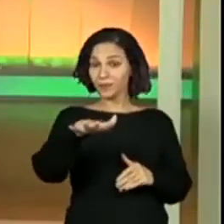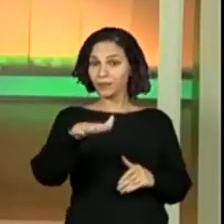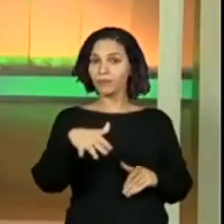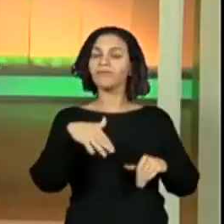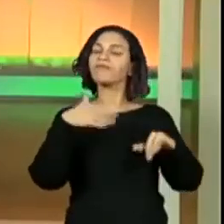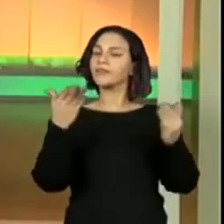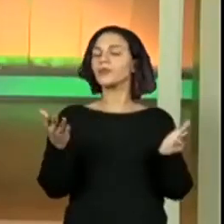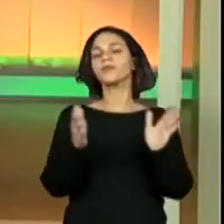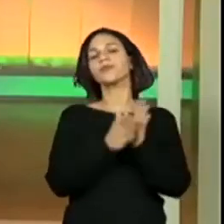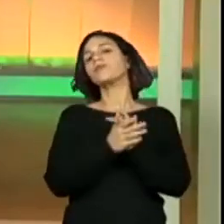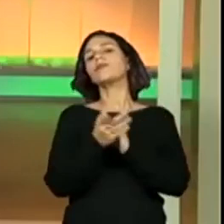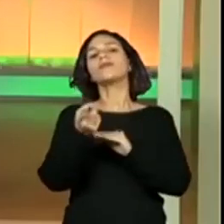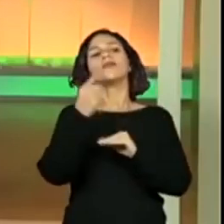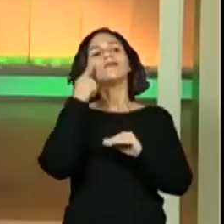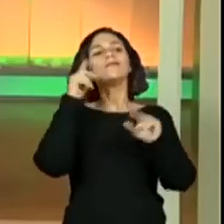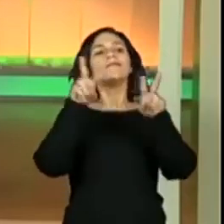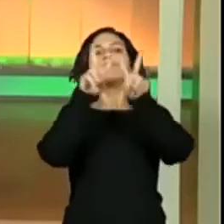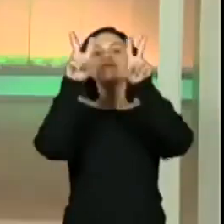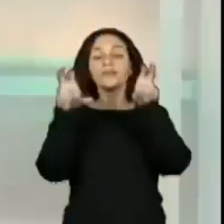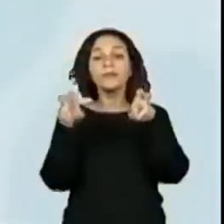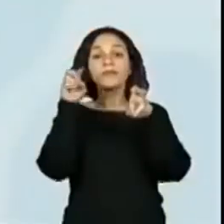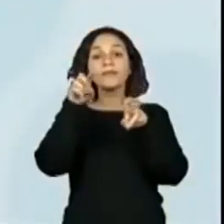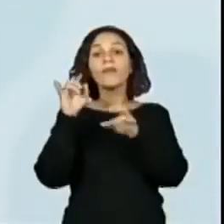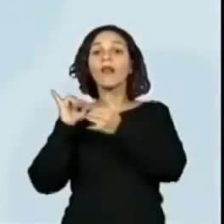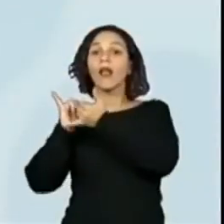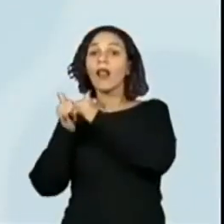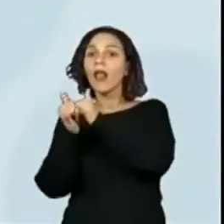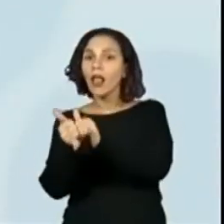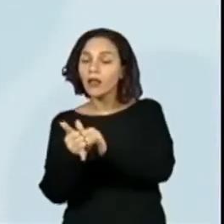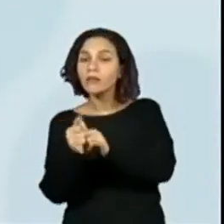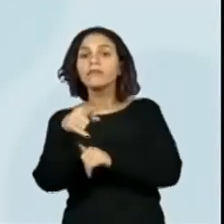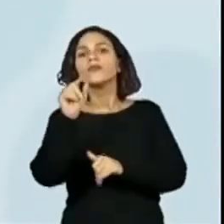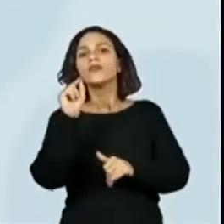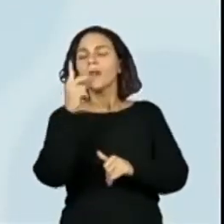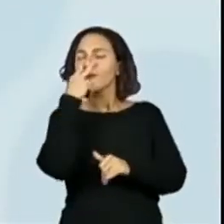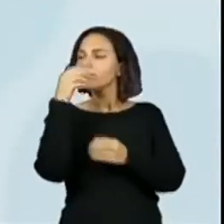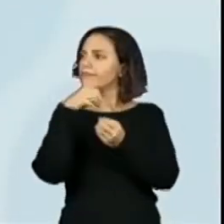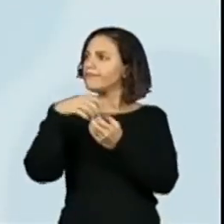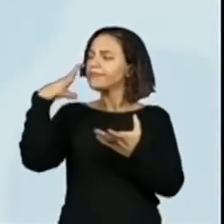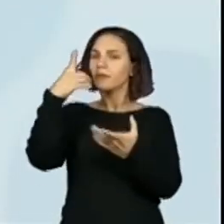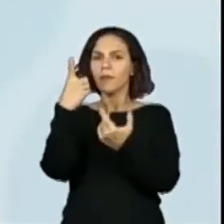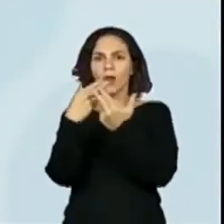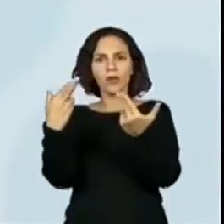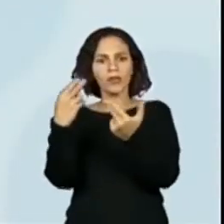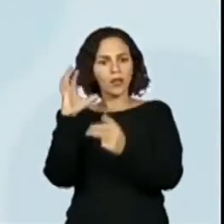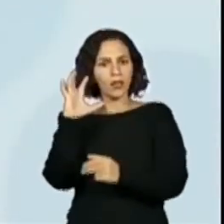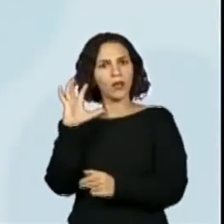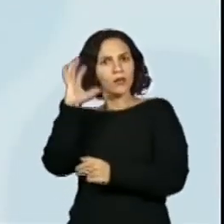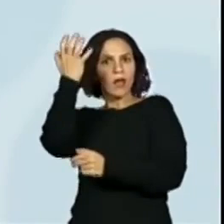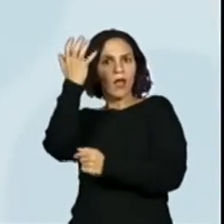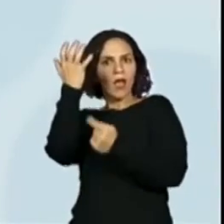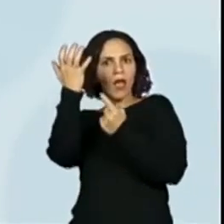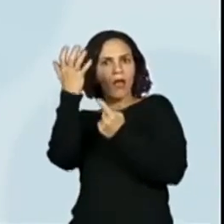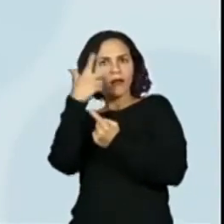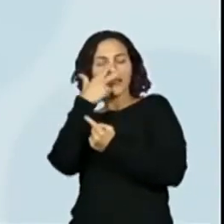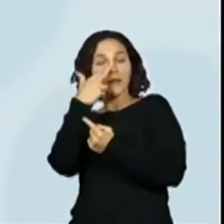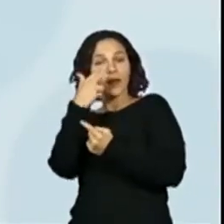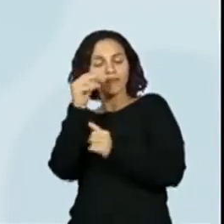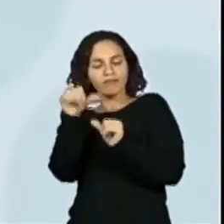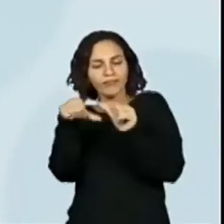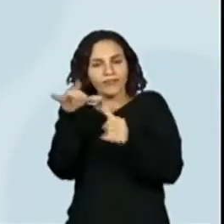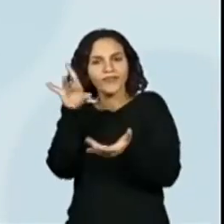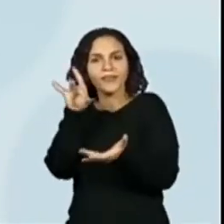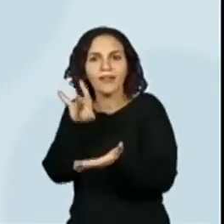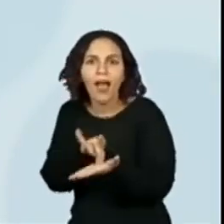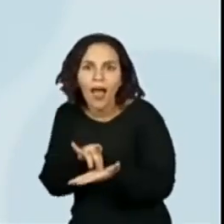Definição de lenda. É uma narrativa de caráter e cunho fantástico, na qual um acontecimento histórico ou real se torna